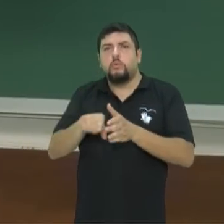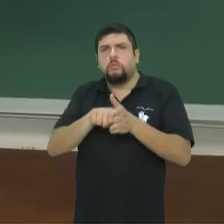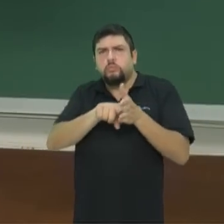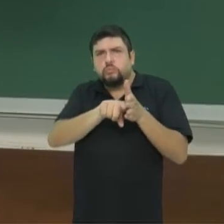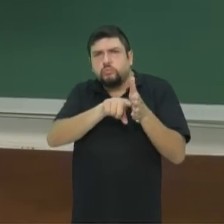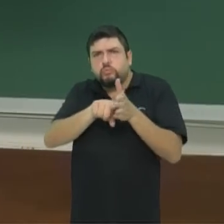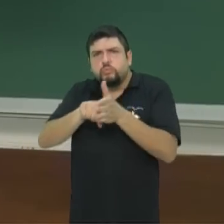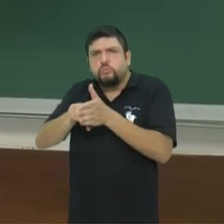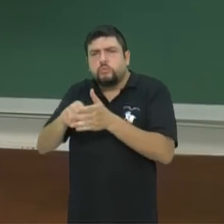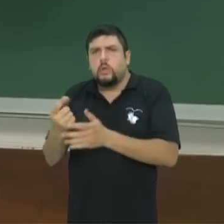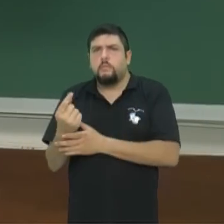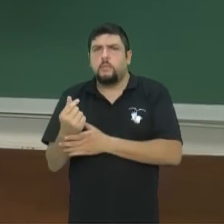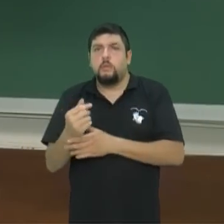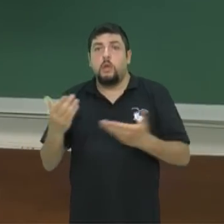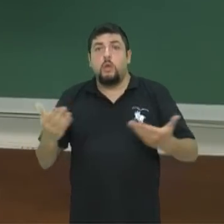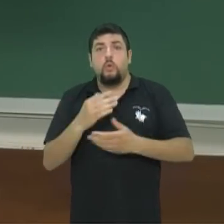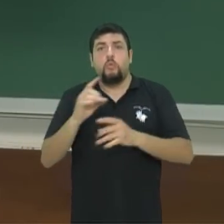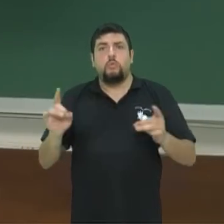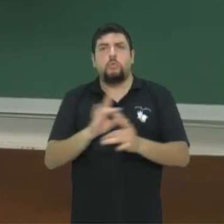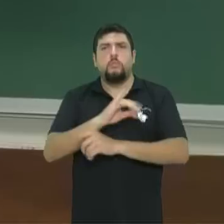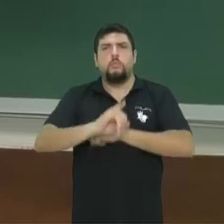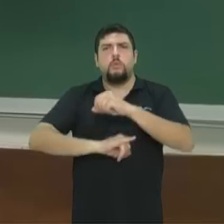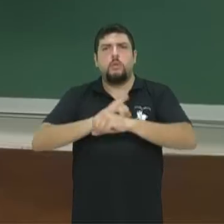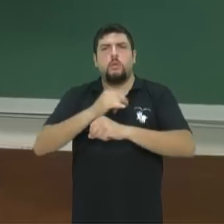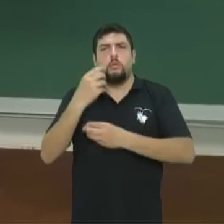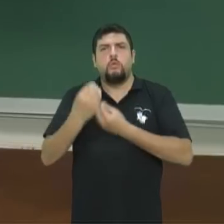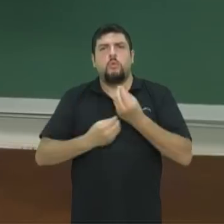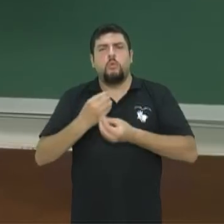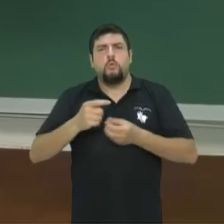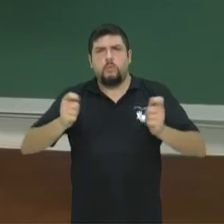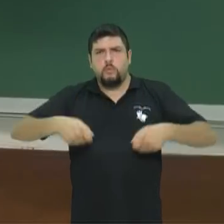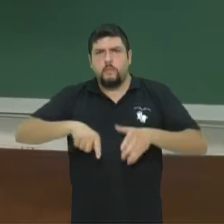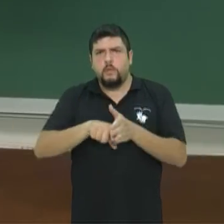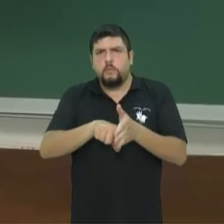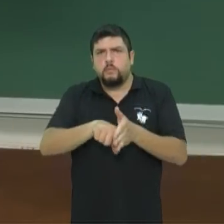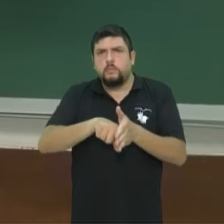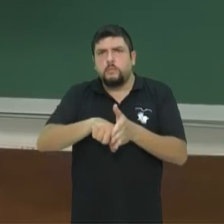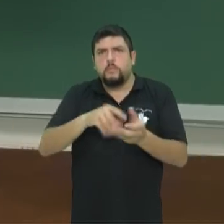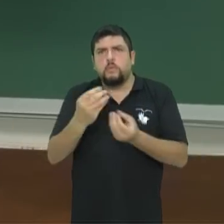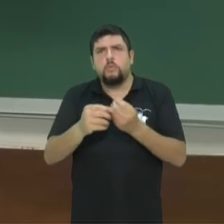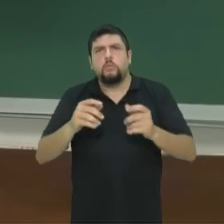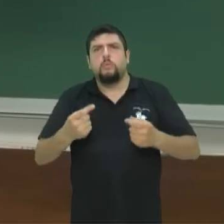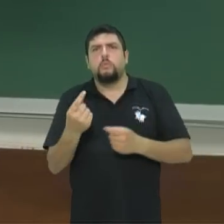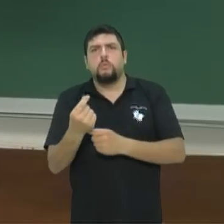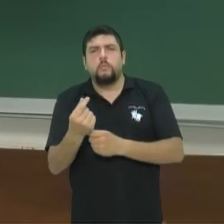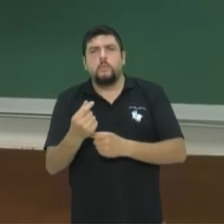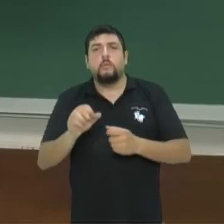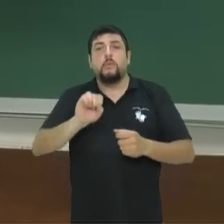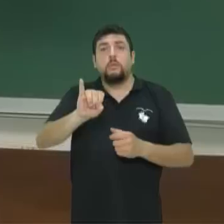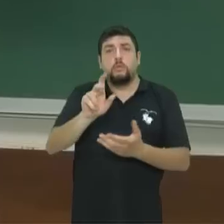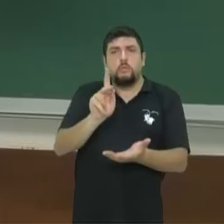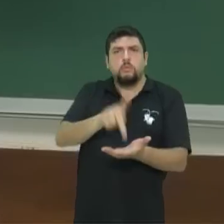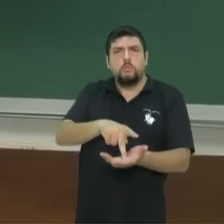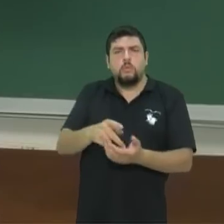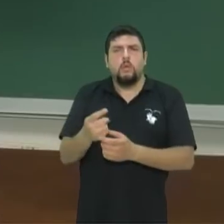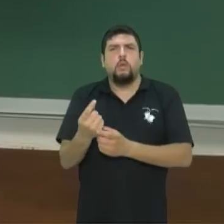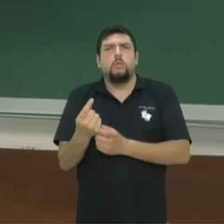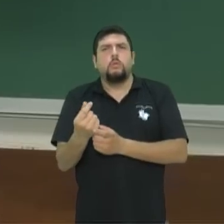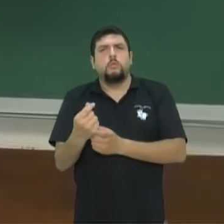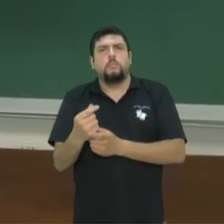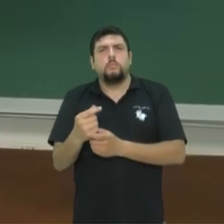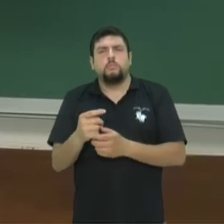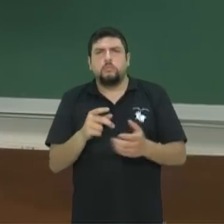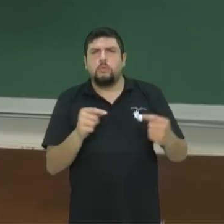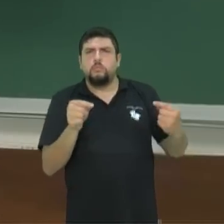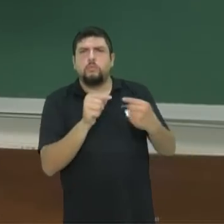internet disponibilizada aí para isso, né? Então faz uma pesquisa lá e você verifica se realmente é o valor adequado para se pagar num